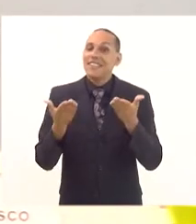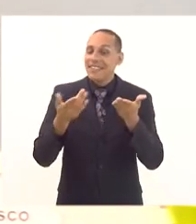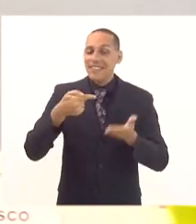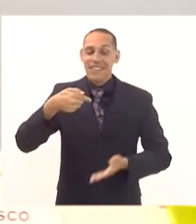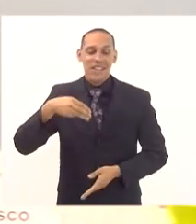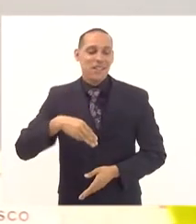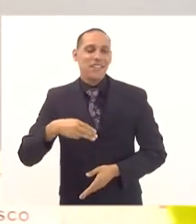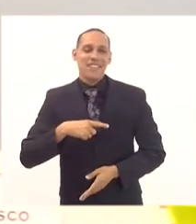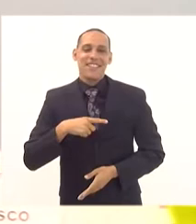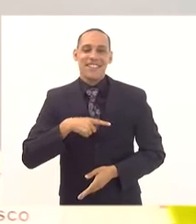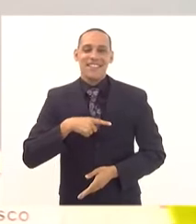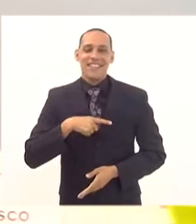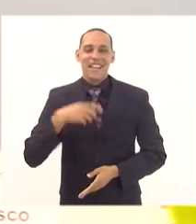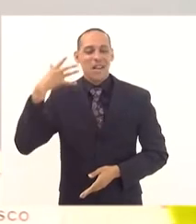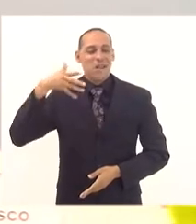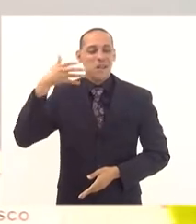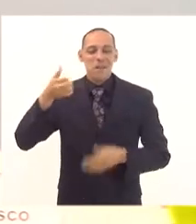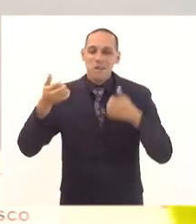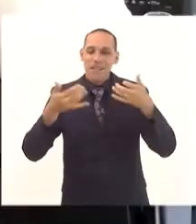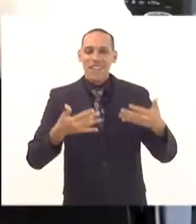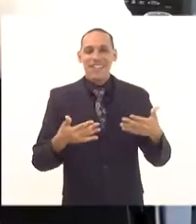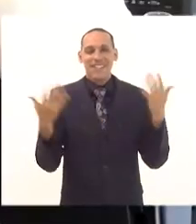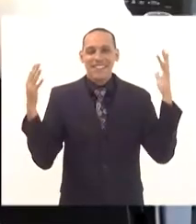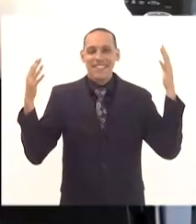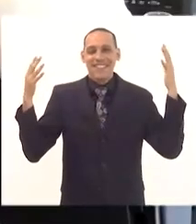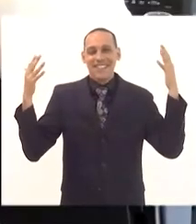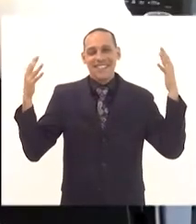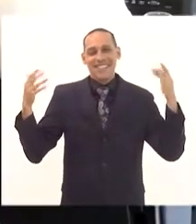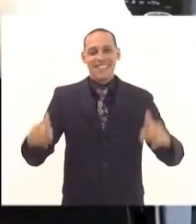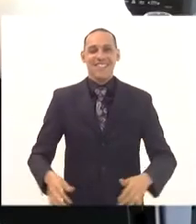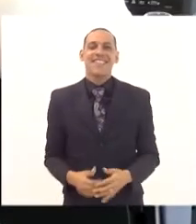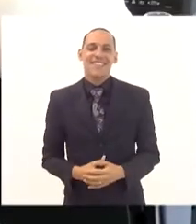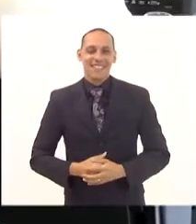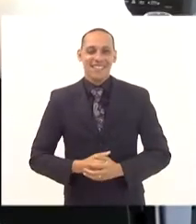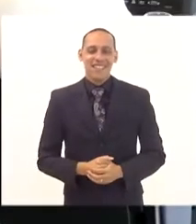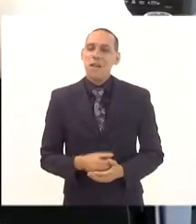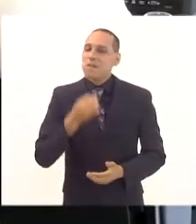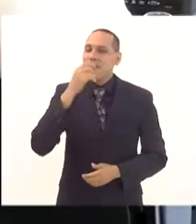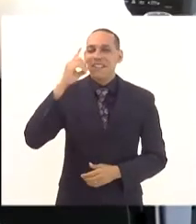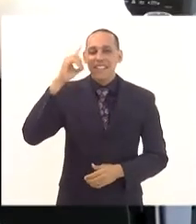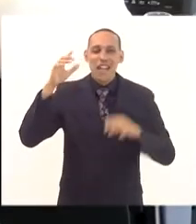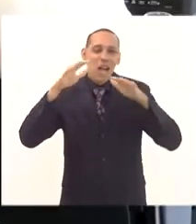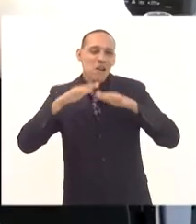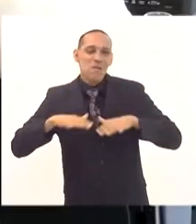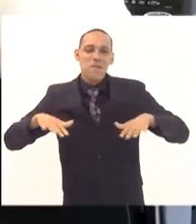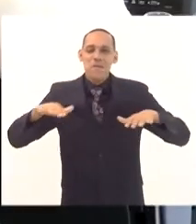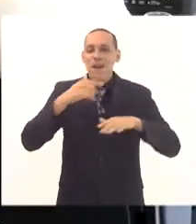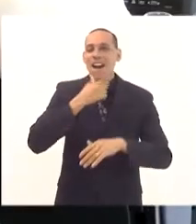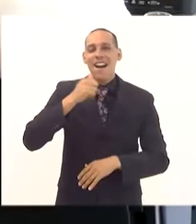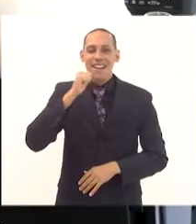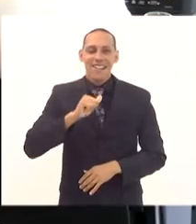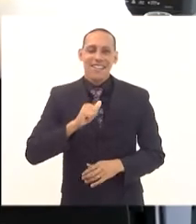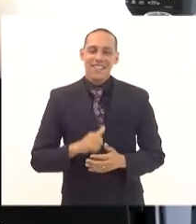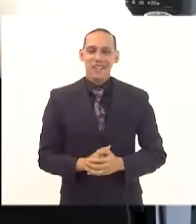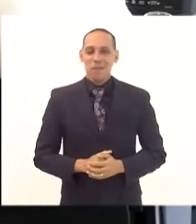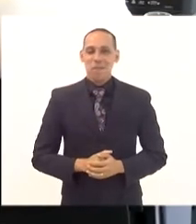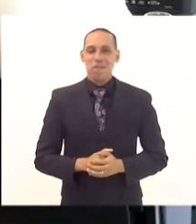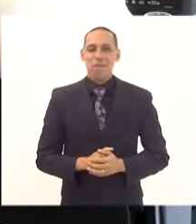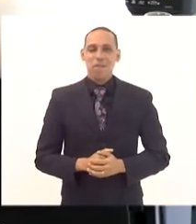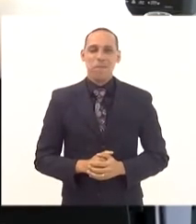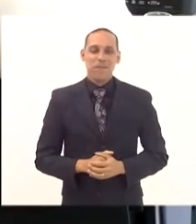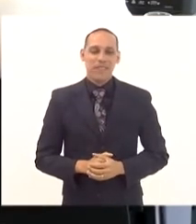dispõe de 7 minutos para o uso da palavra Bom dia para todos e para todos